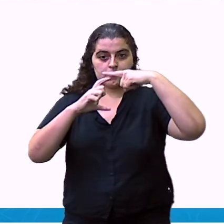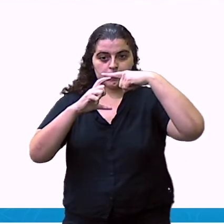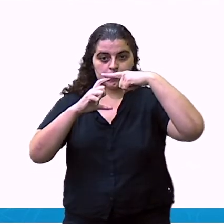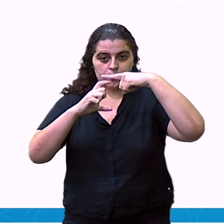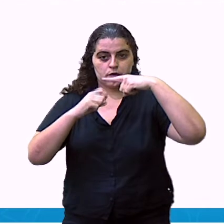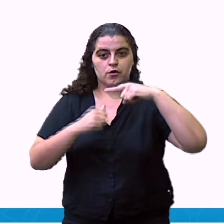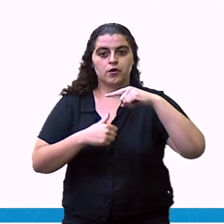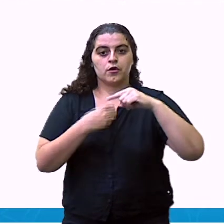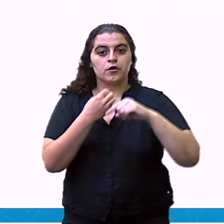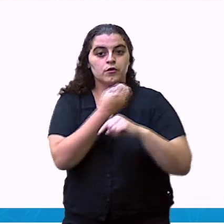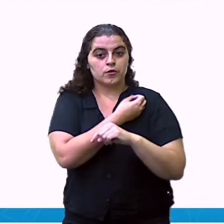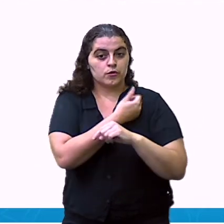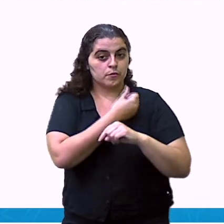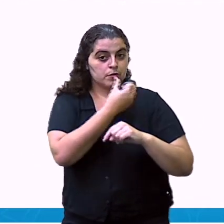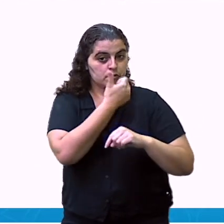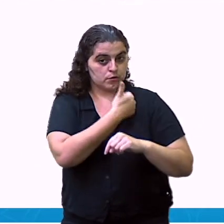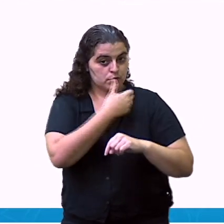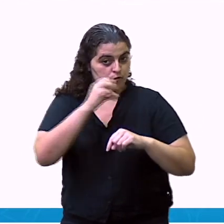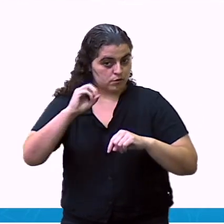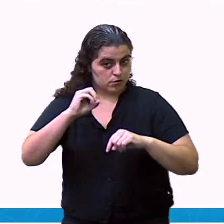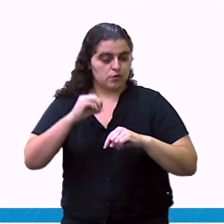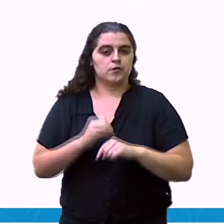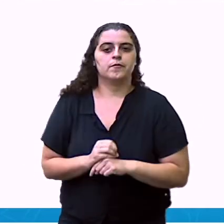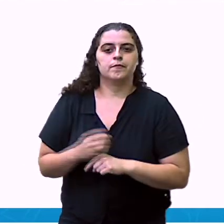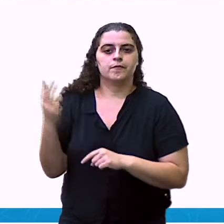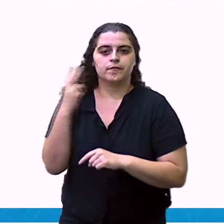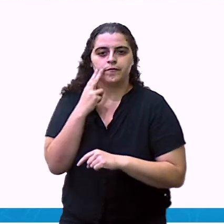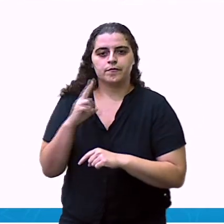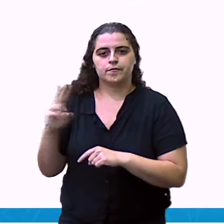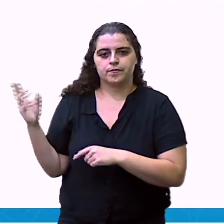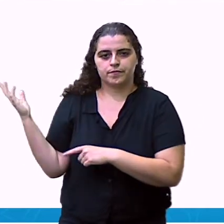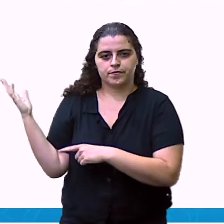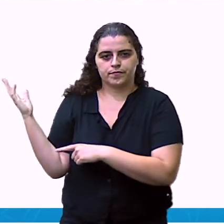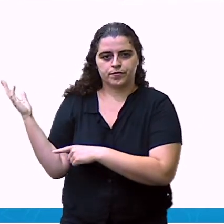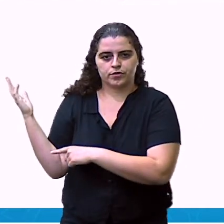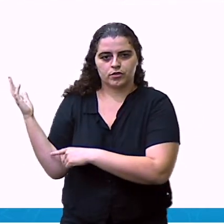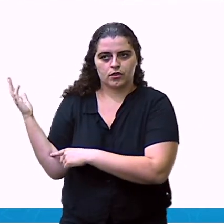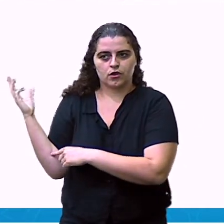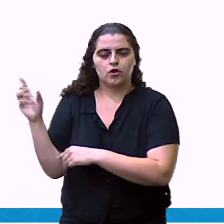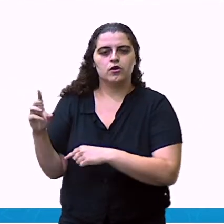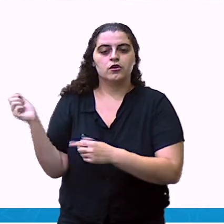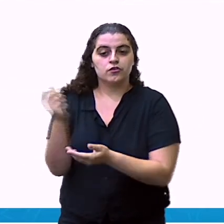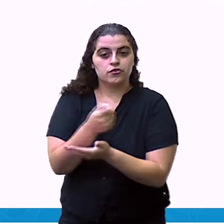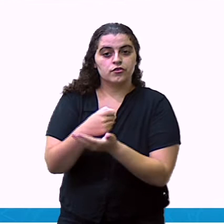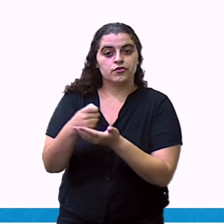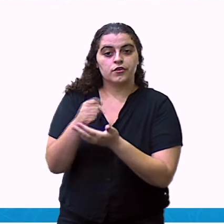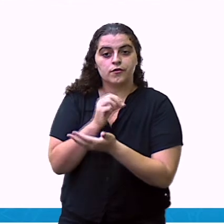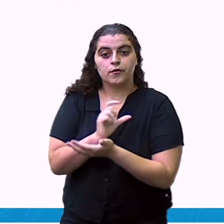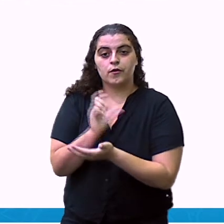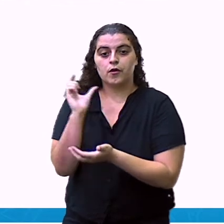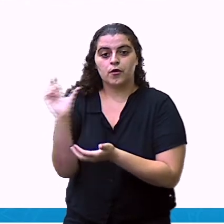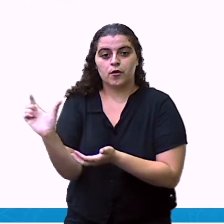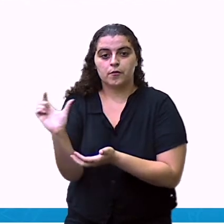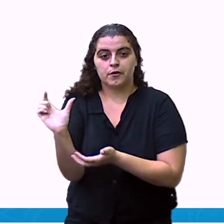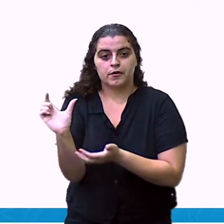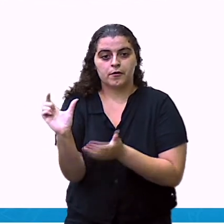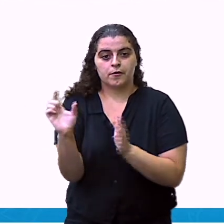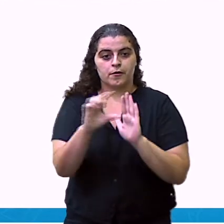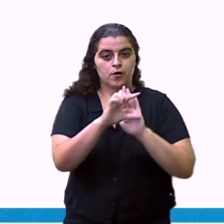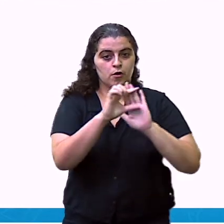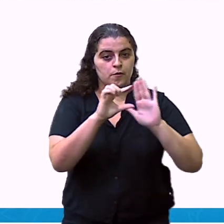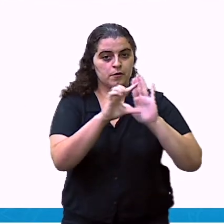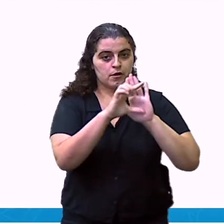Vamos ver. Na situação em que o denominador é maior do que 10, nós escrevemos apenas a palavra aqui, ó, até grifei